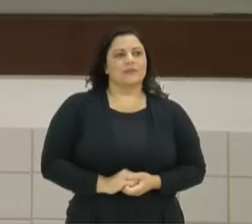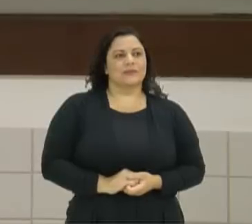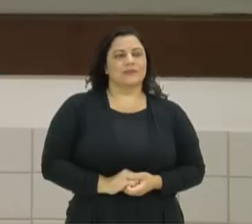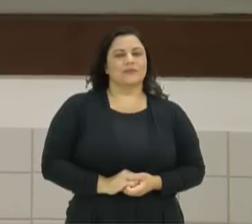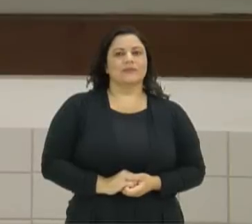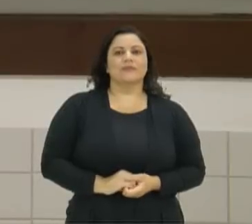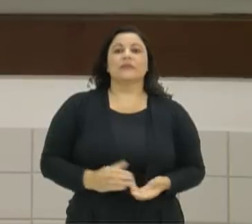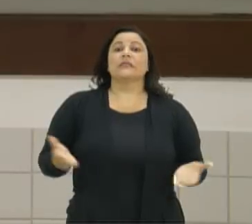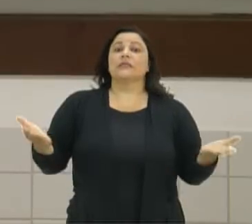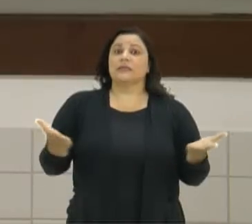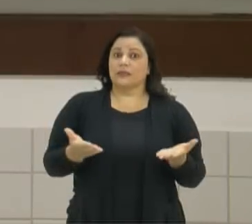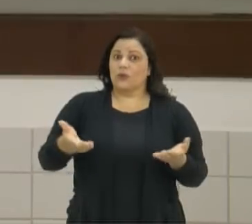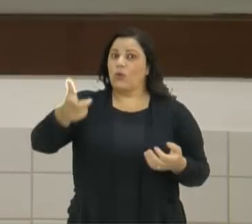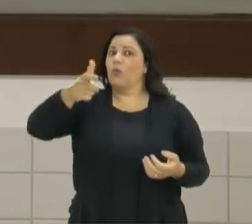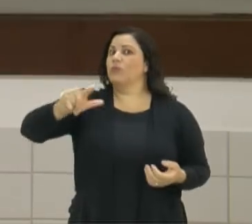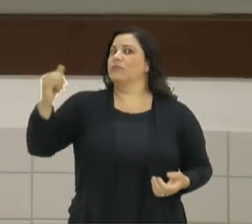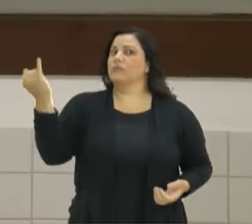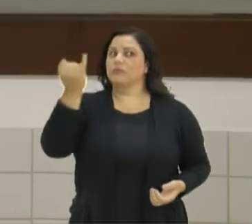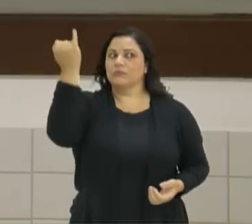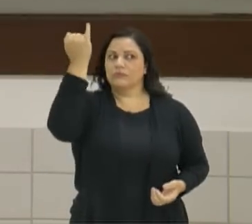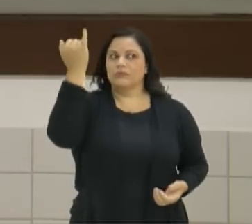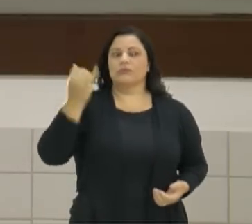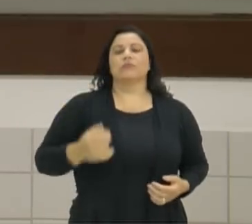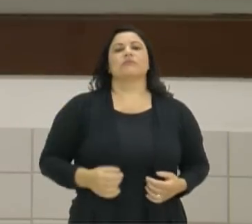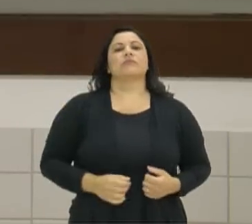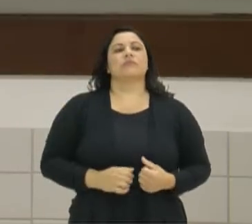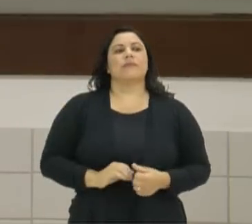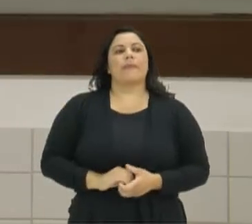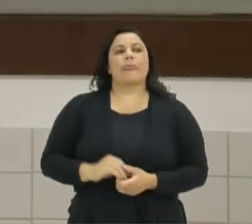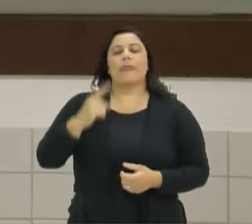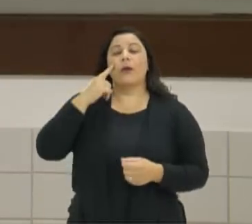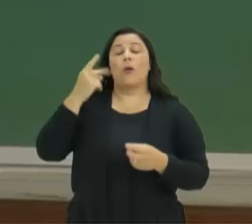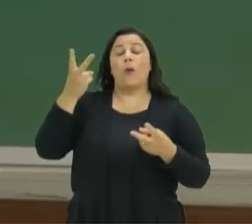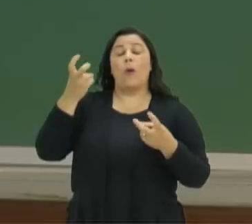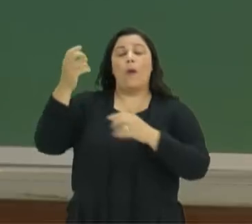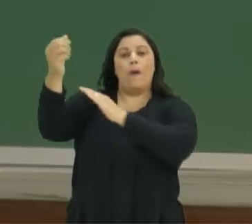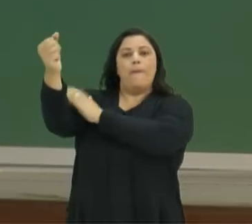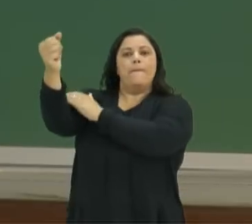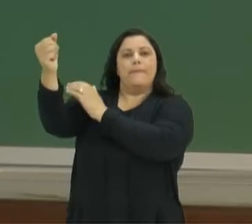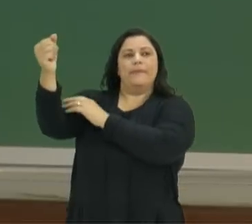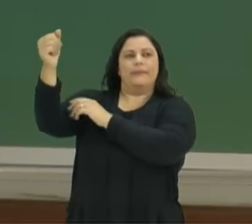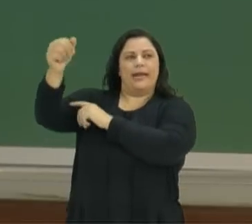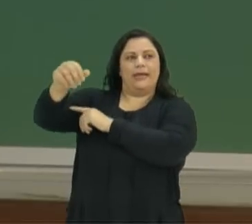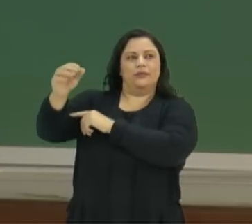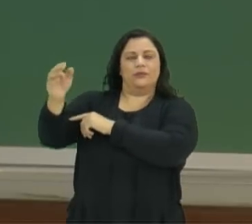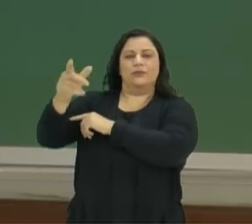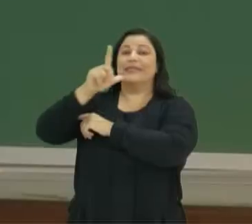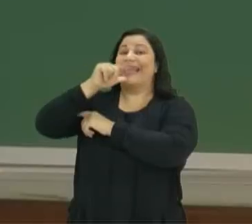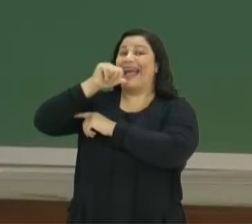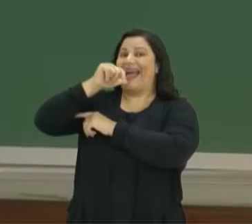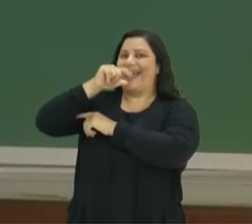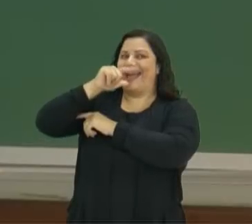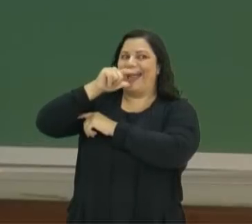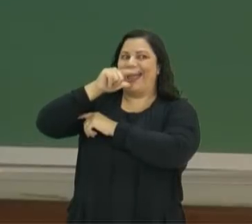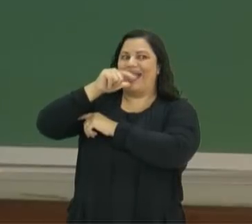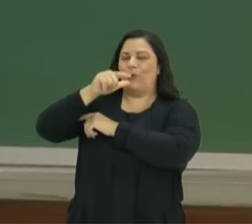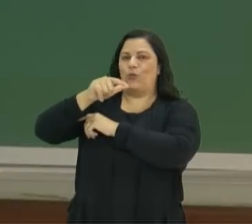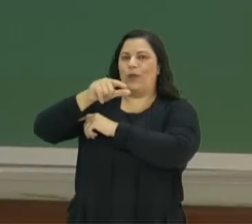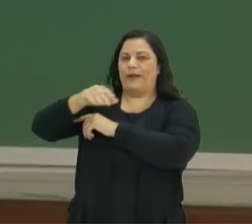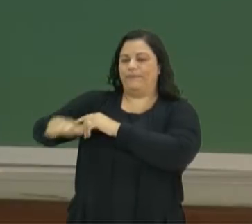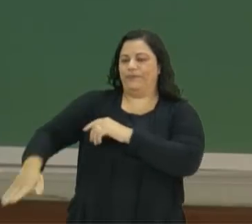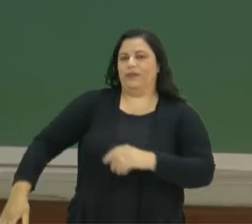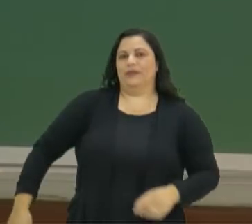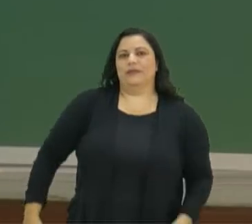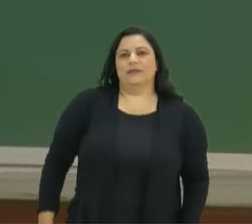fora, tá? Outra coisa importante é, quando o meu braço está dentro da água, ele não vai para o fundo,